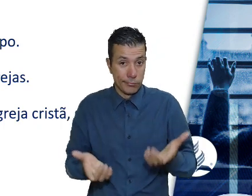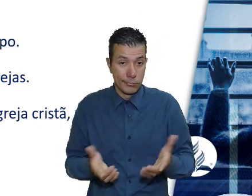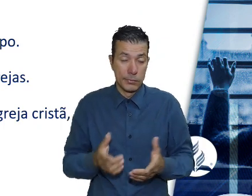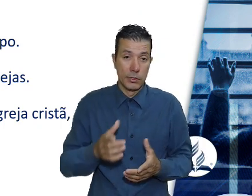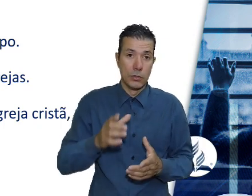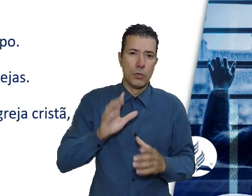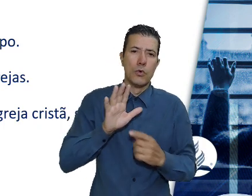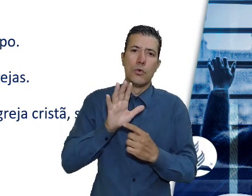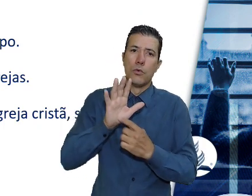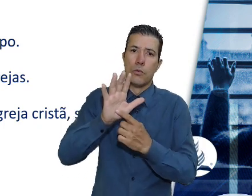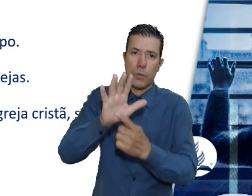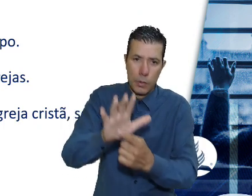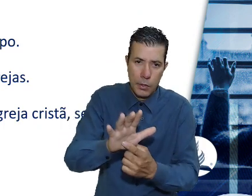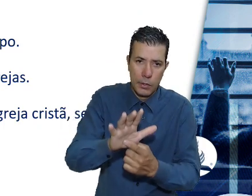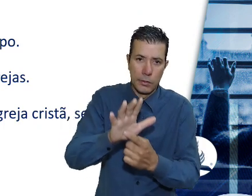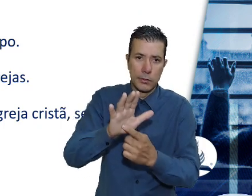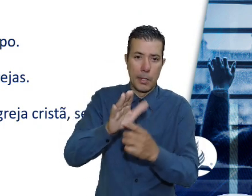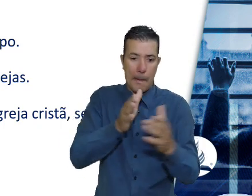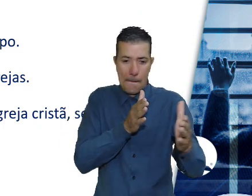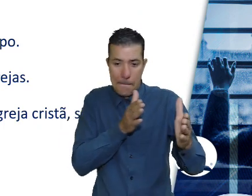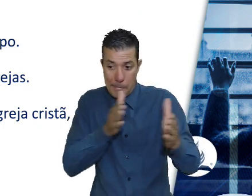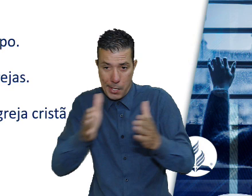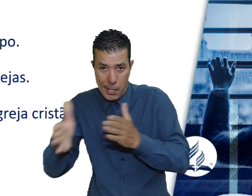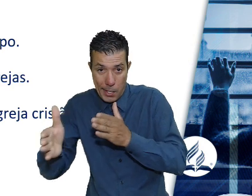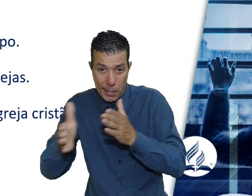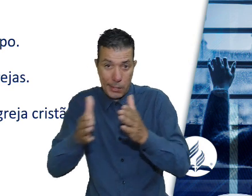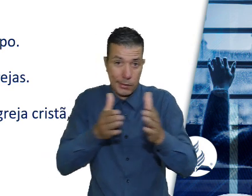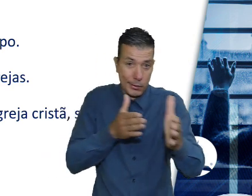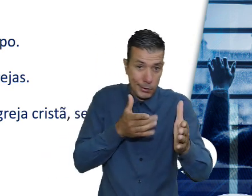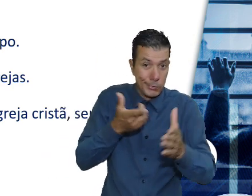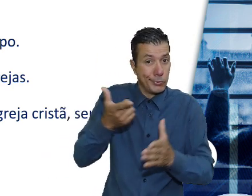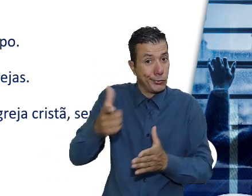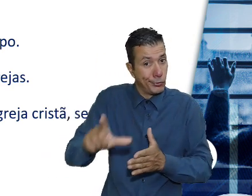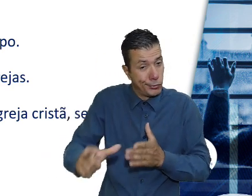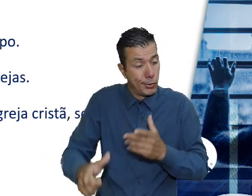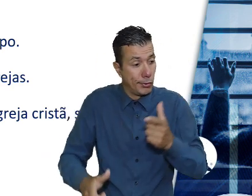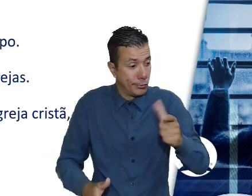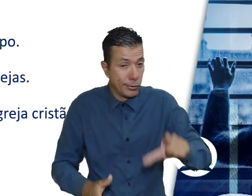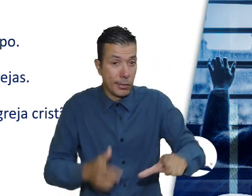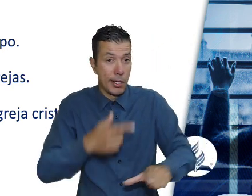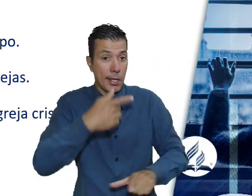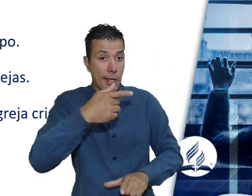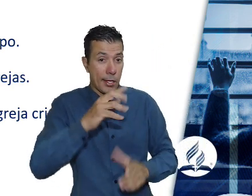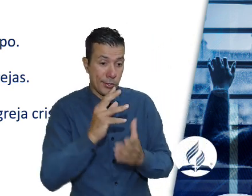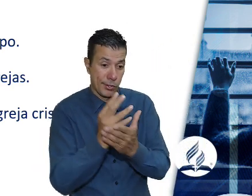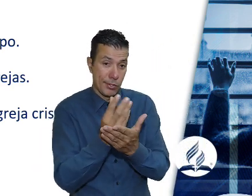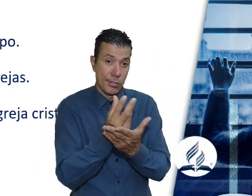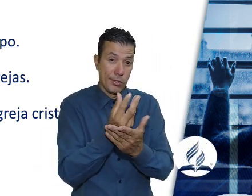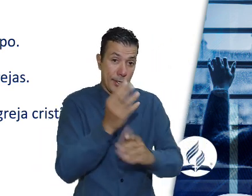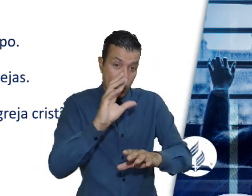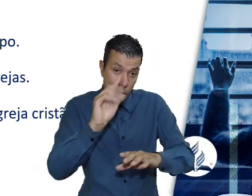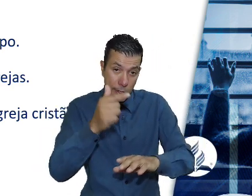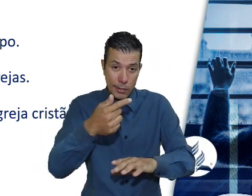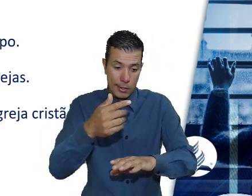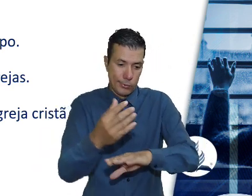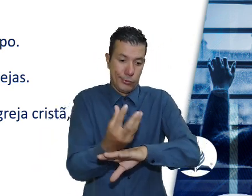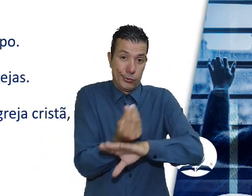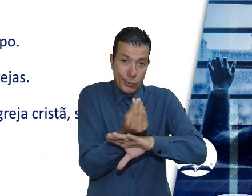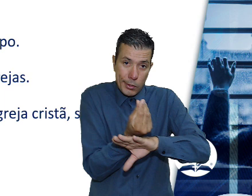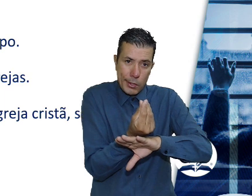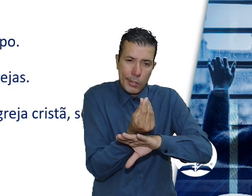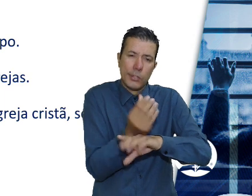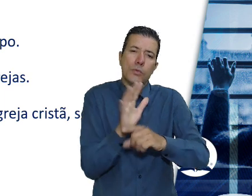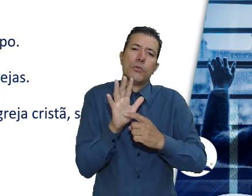elas cobrem de novo os mesmos períodos. Eu estou trazendo de novo essa informação. Nós falamos das sete igrejas. As sete igrejas, elas tratavam